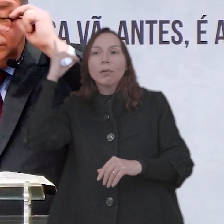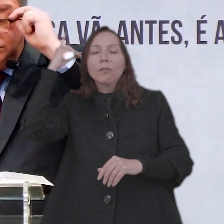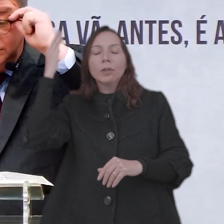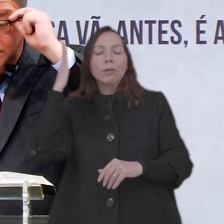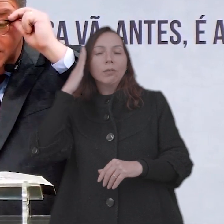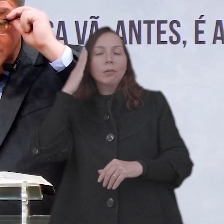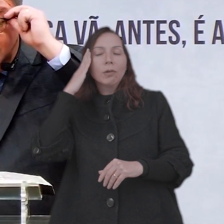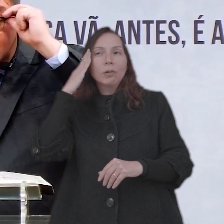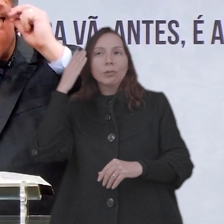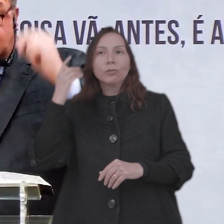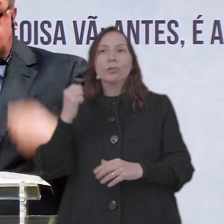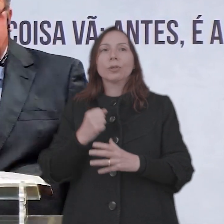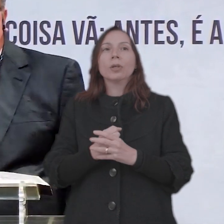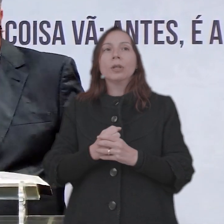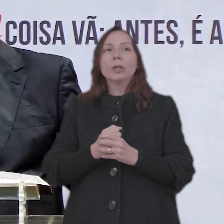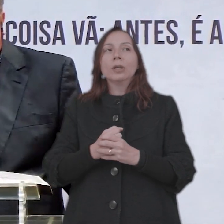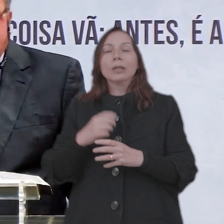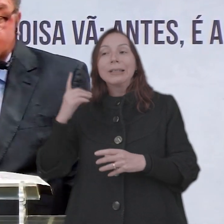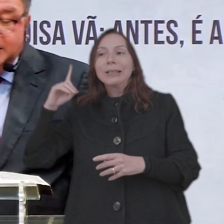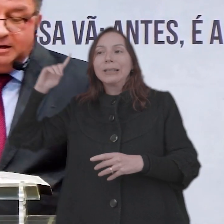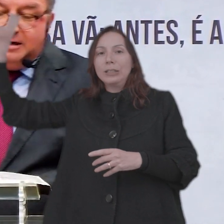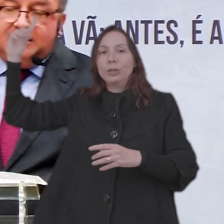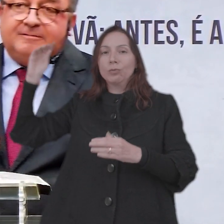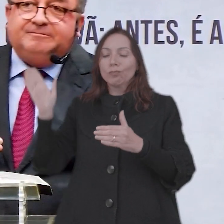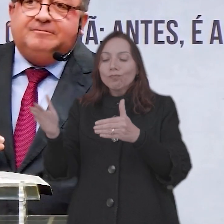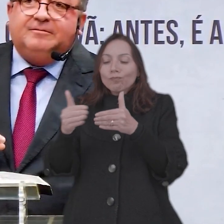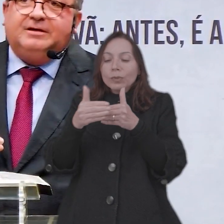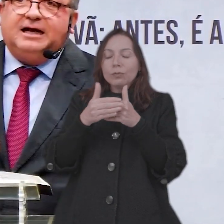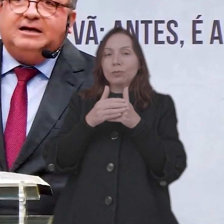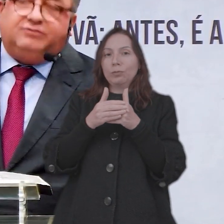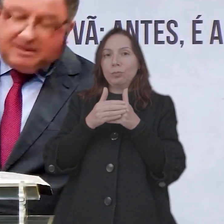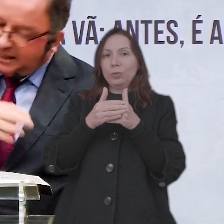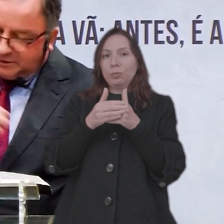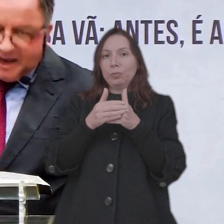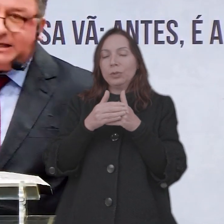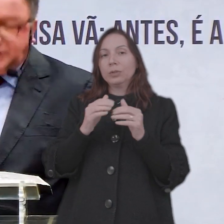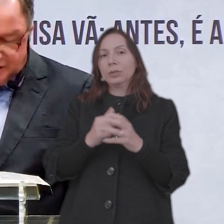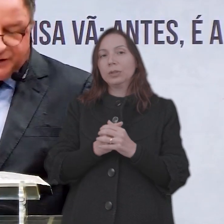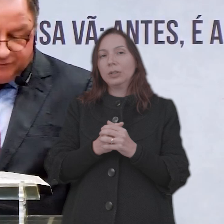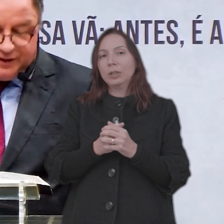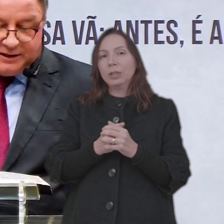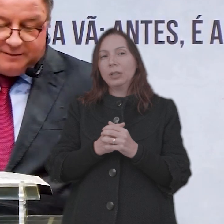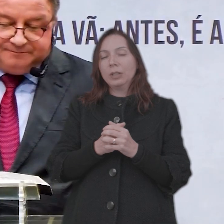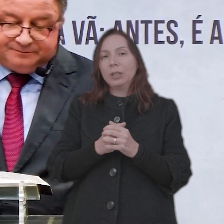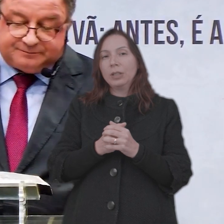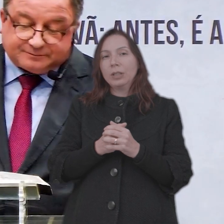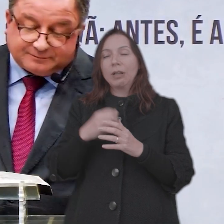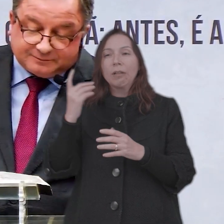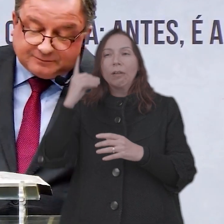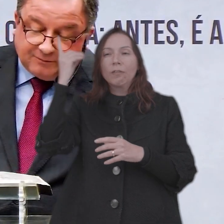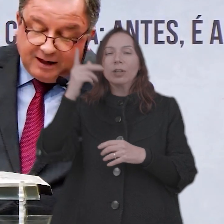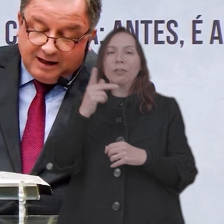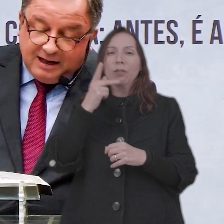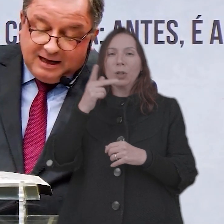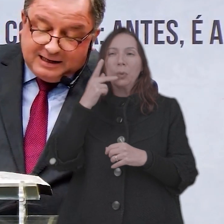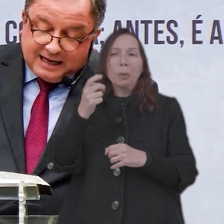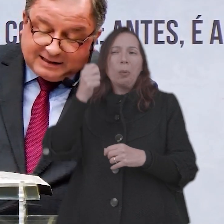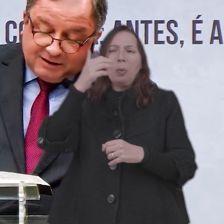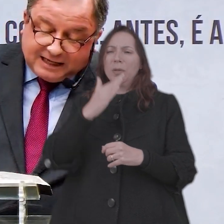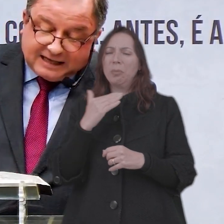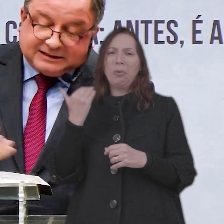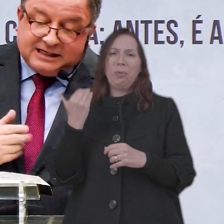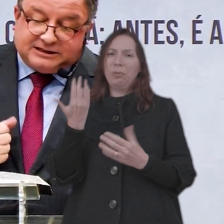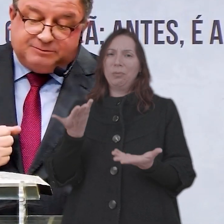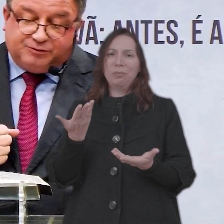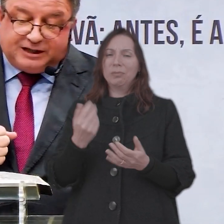refúgio. Ele chega a dizer que ele não tem mais expectativa de vida. E é